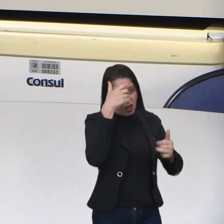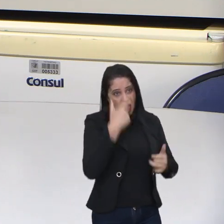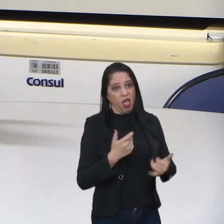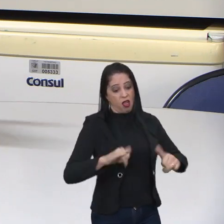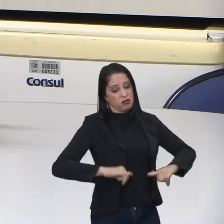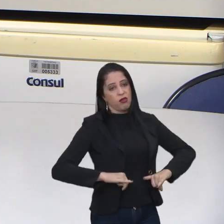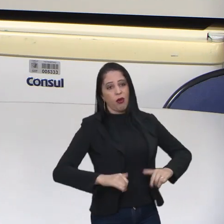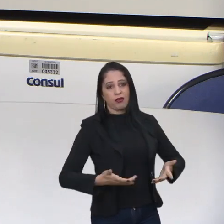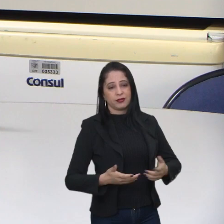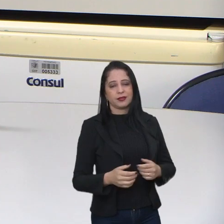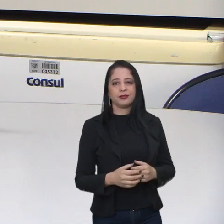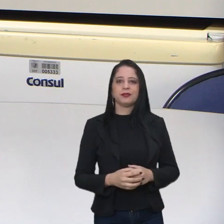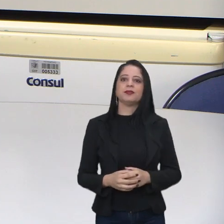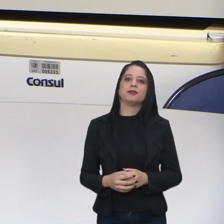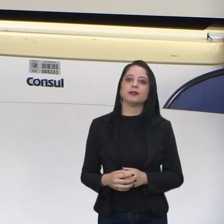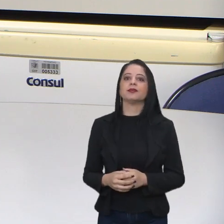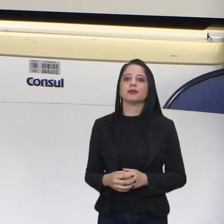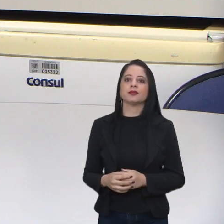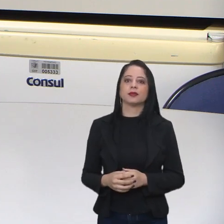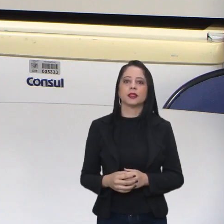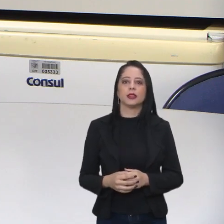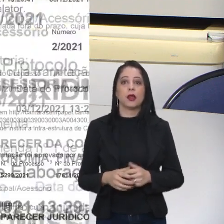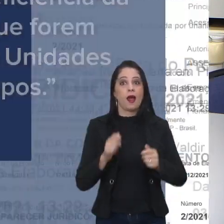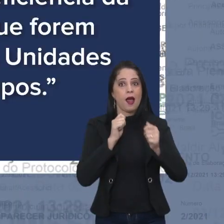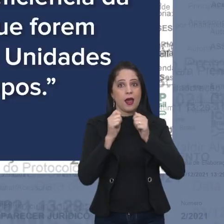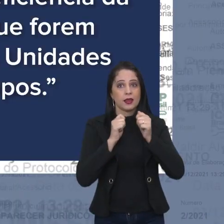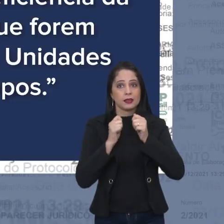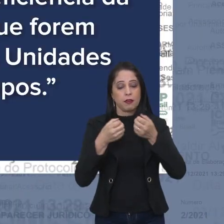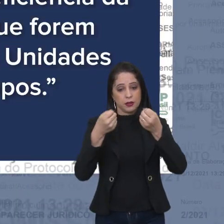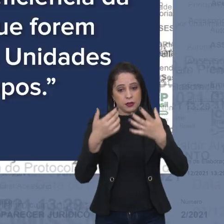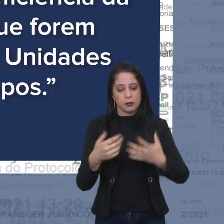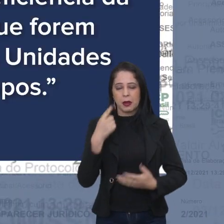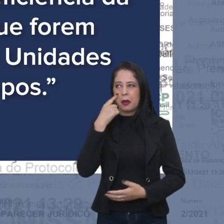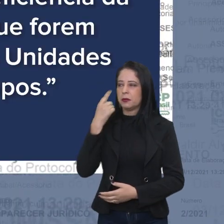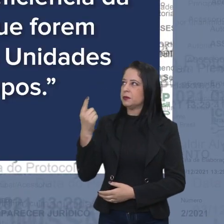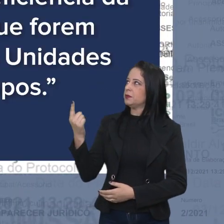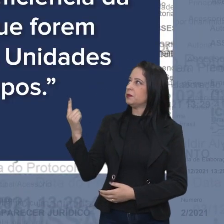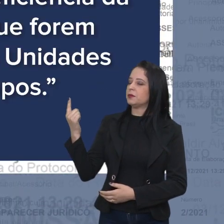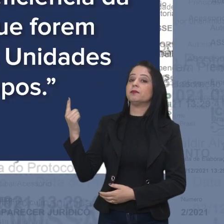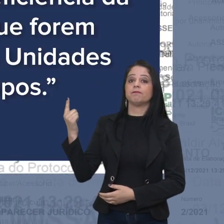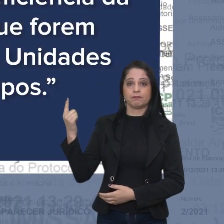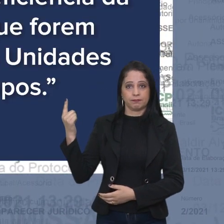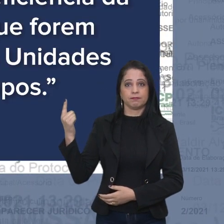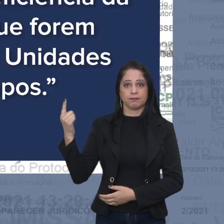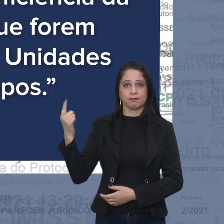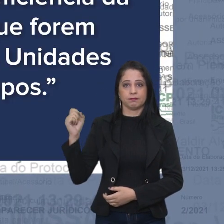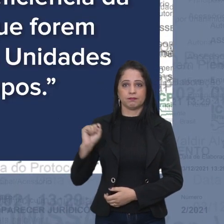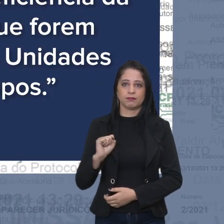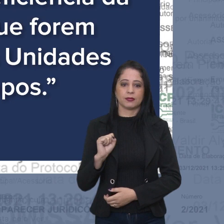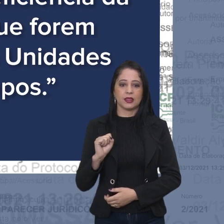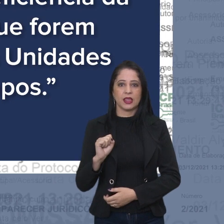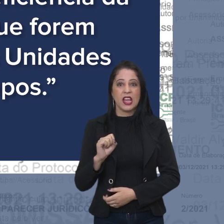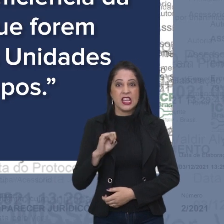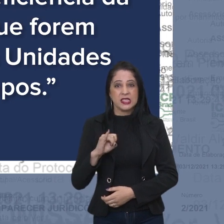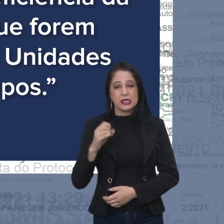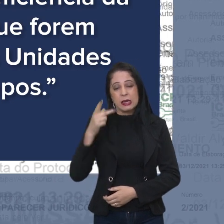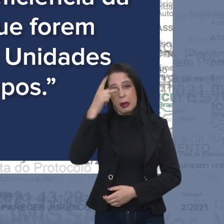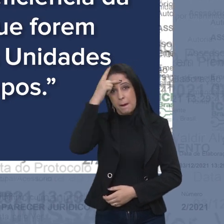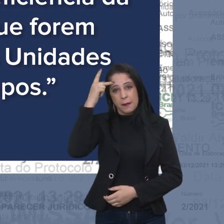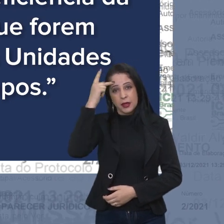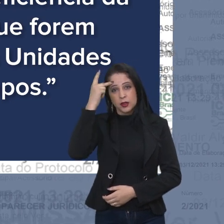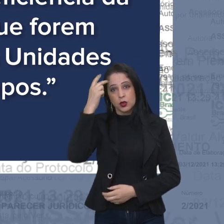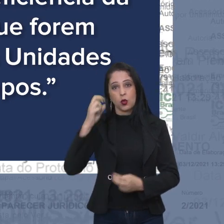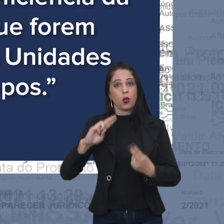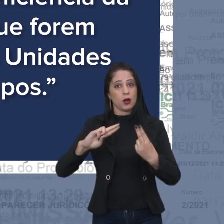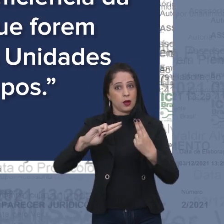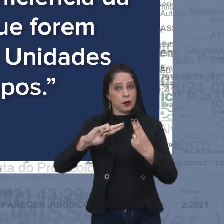é que eu tô ainda sofrendo essas consequências de acordo com a matéria A ideia é beneficiar aqueles que procuram